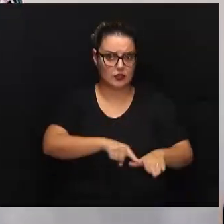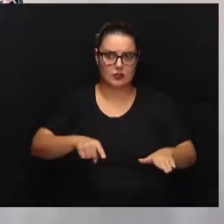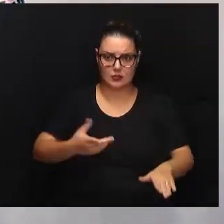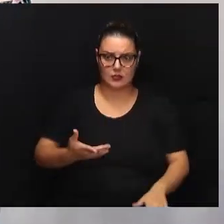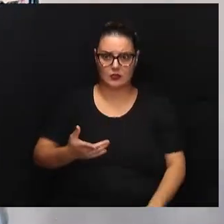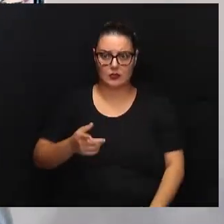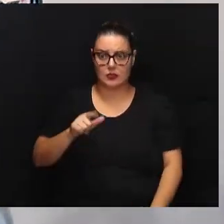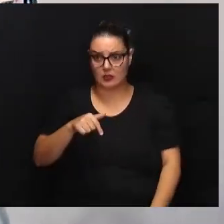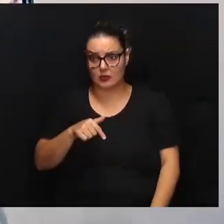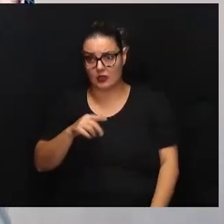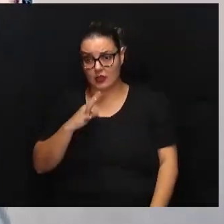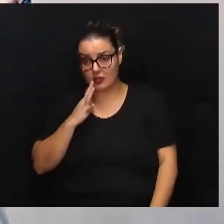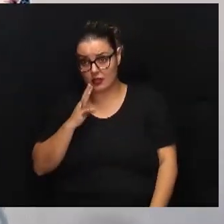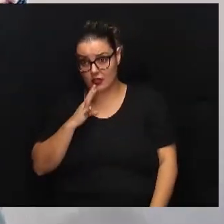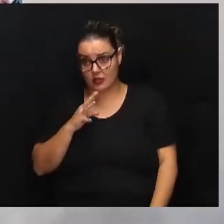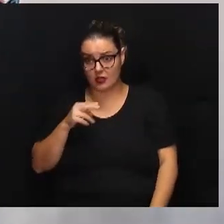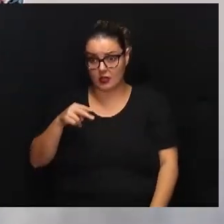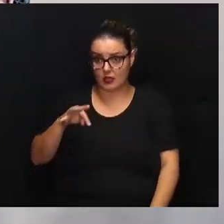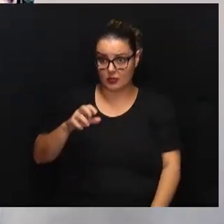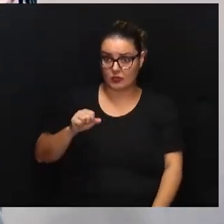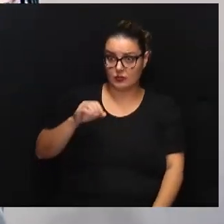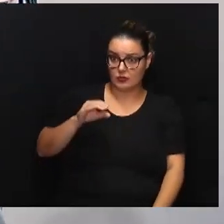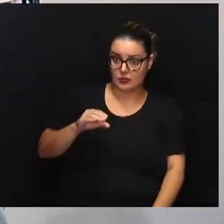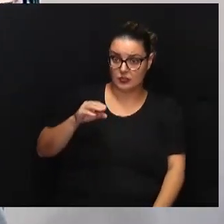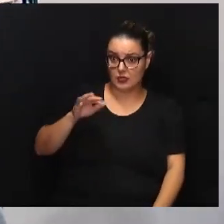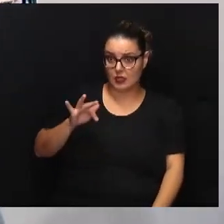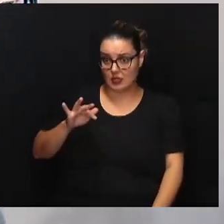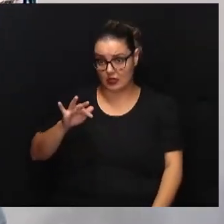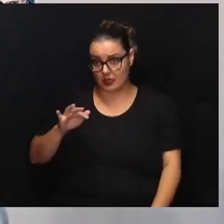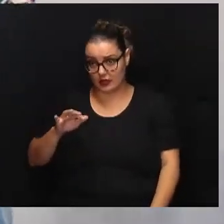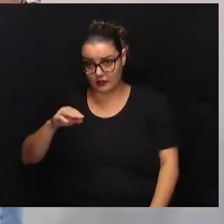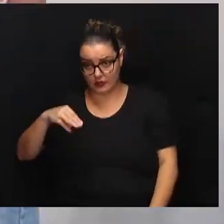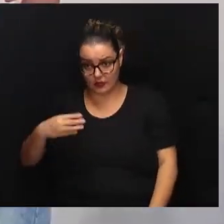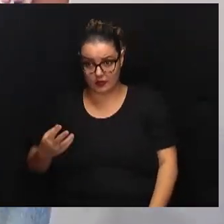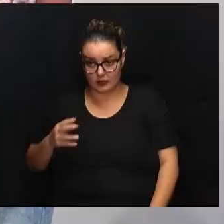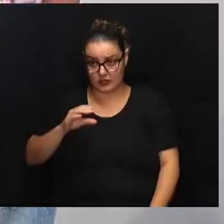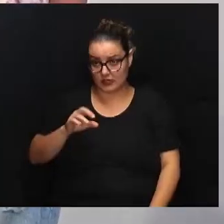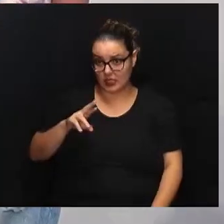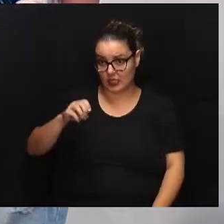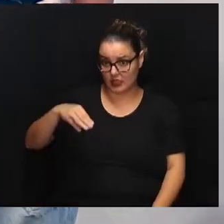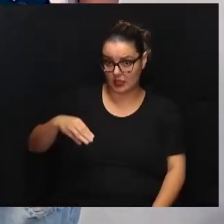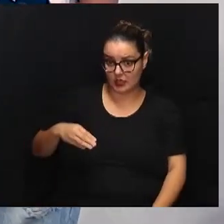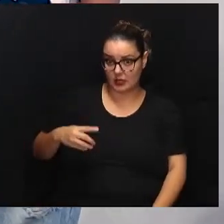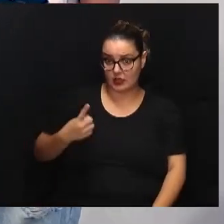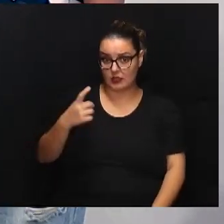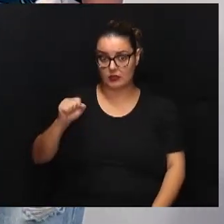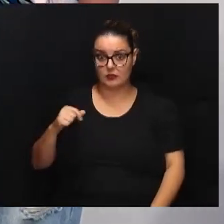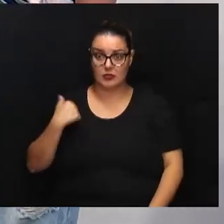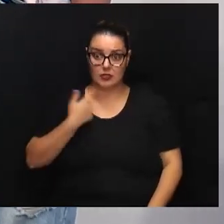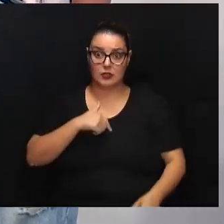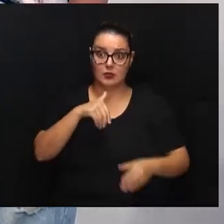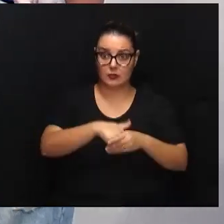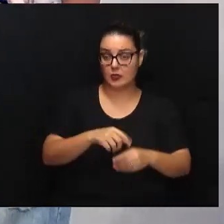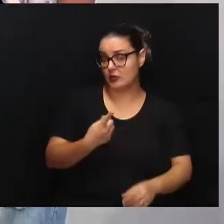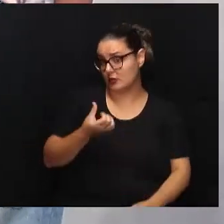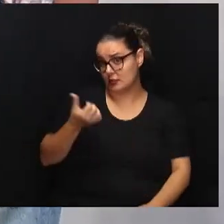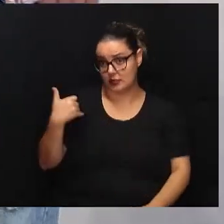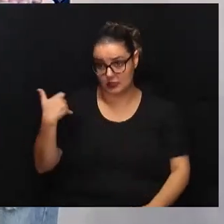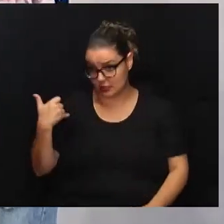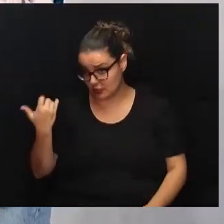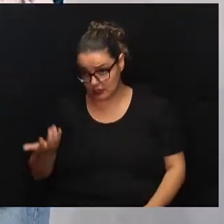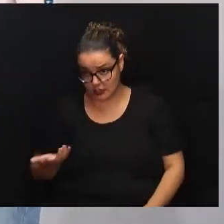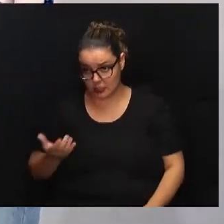que é de 18 para 21, mas a gente pode votar aos 16. É engraçado que a nota do CFM fala